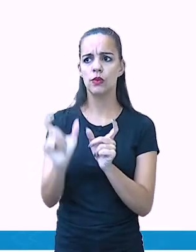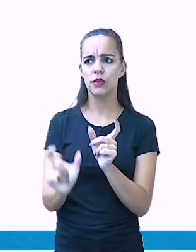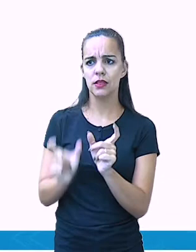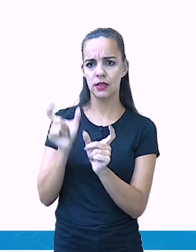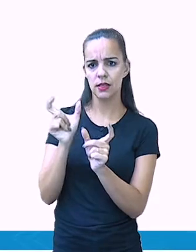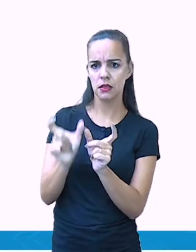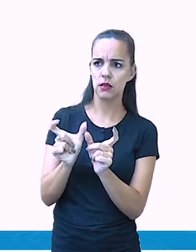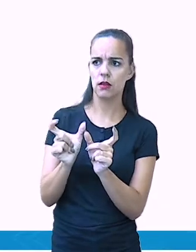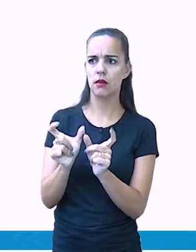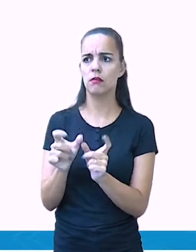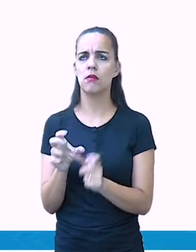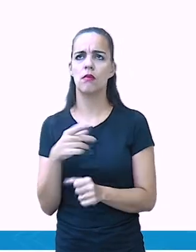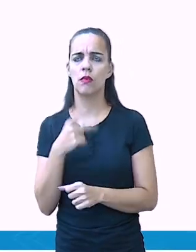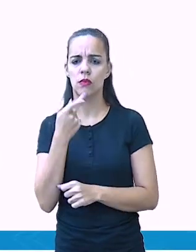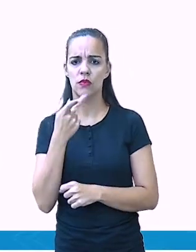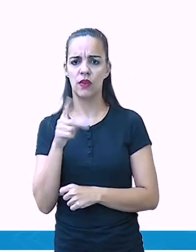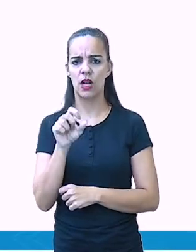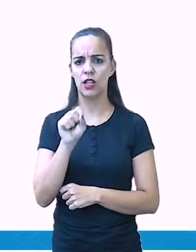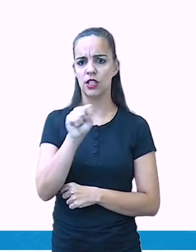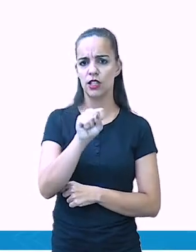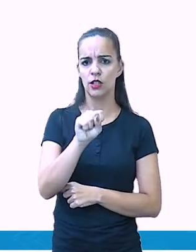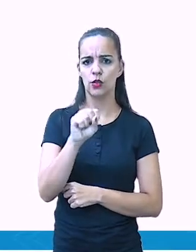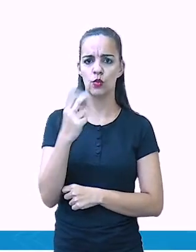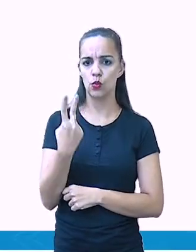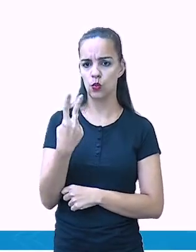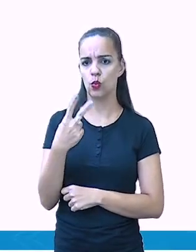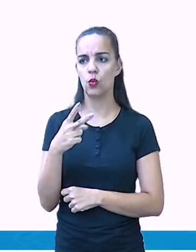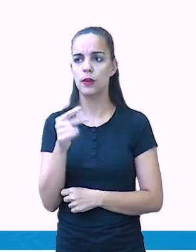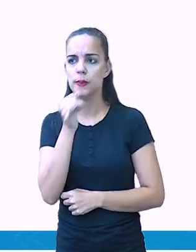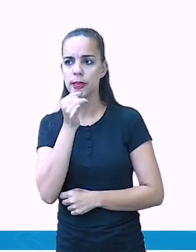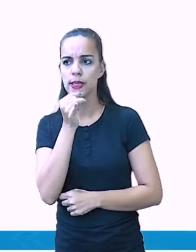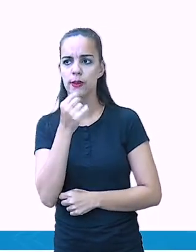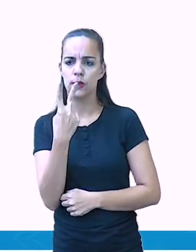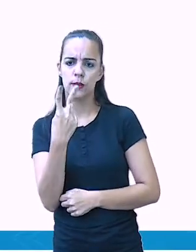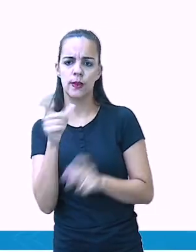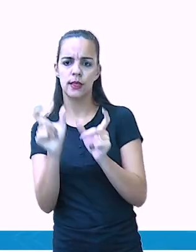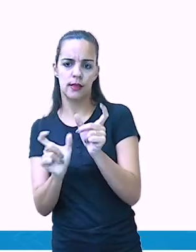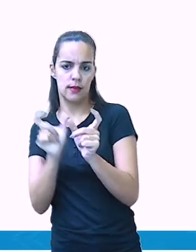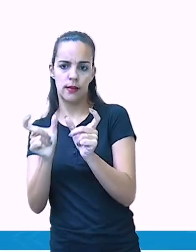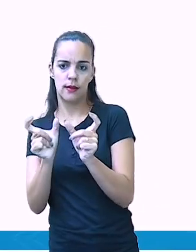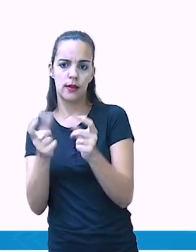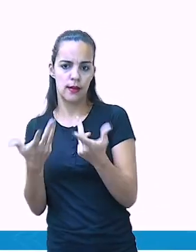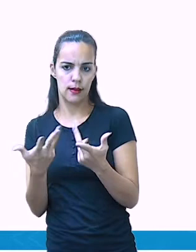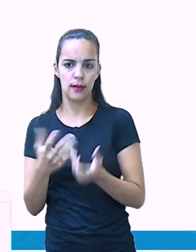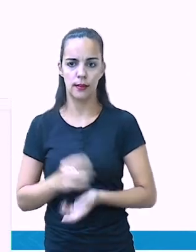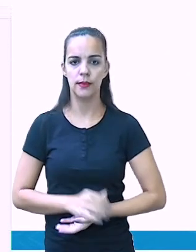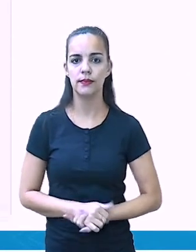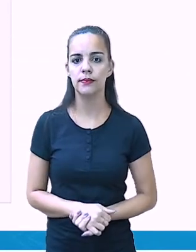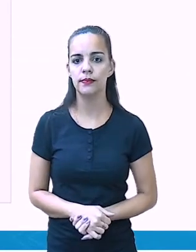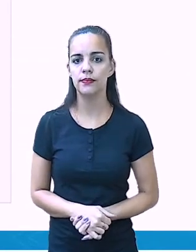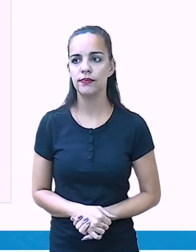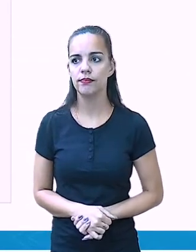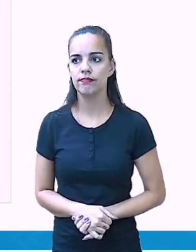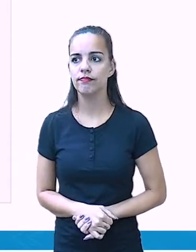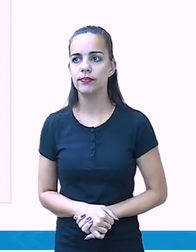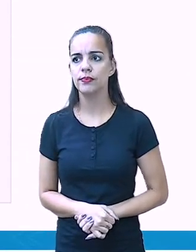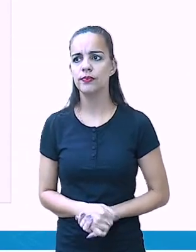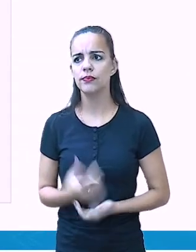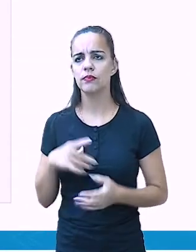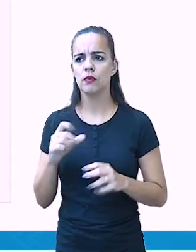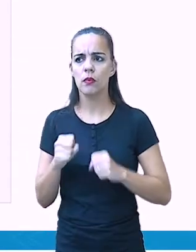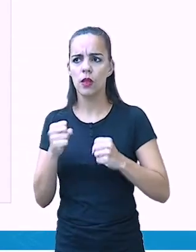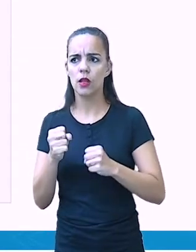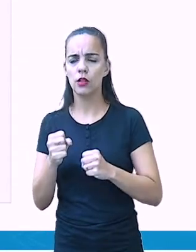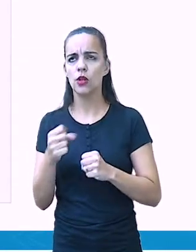ou dissílabas, elas são palavras compostas por 2 sílabas. Vamos ver algumas? Eu trouxe aqui uma